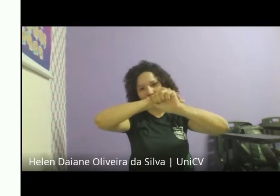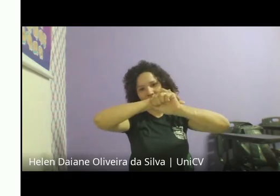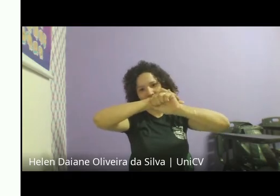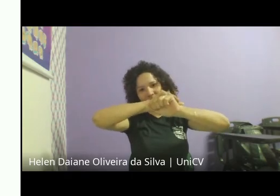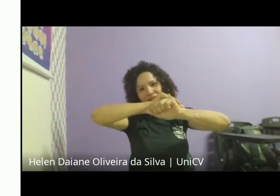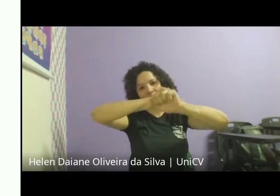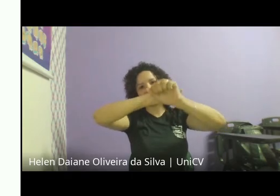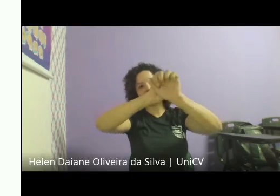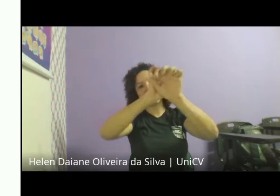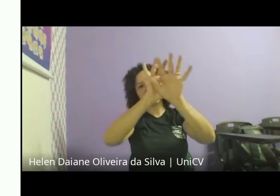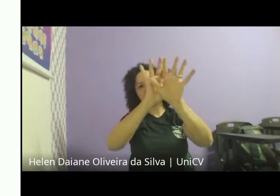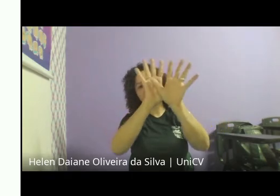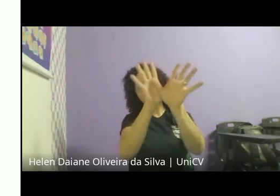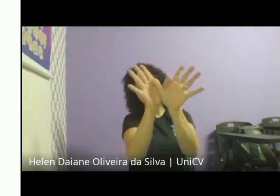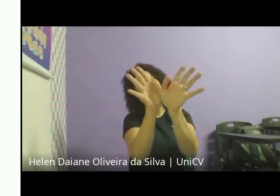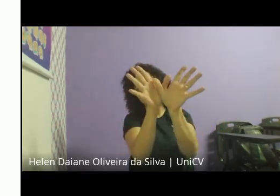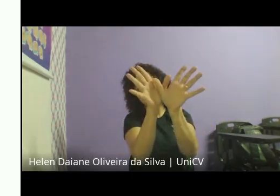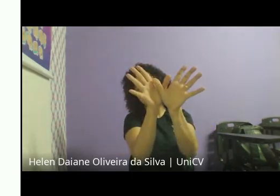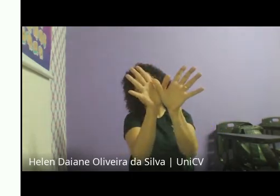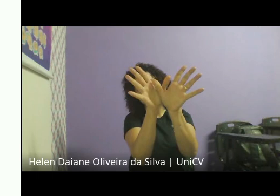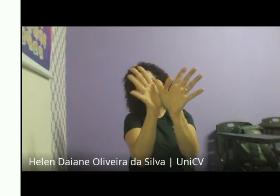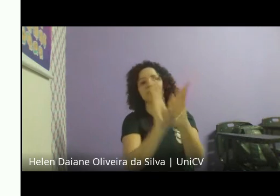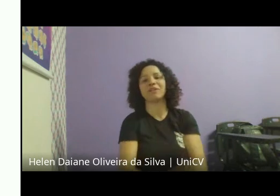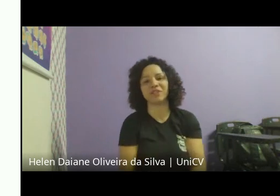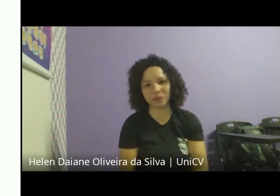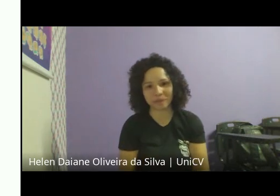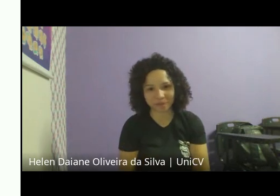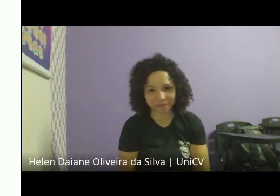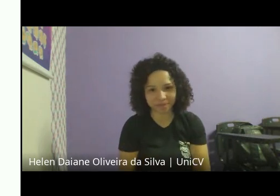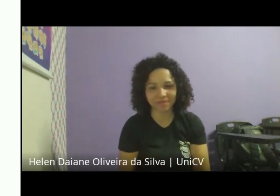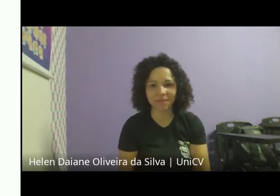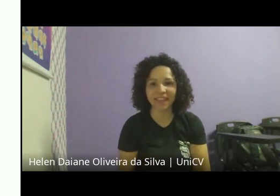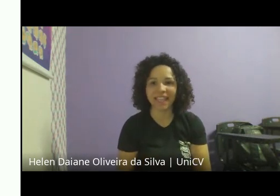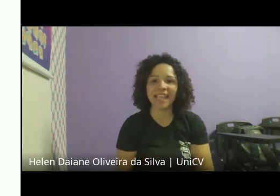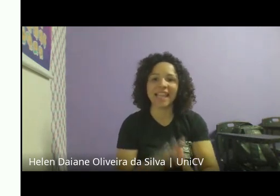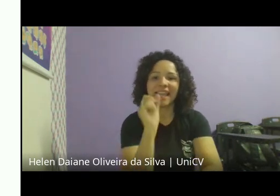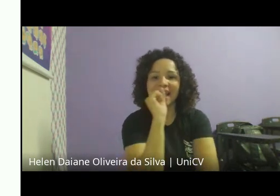fechado o rabinho dele, depois ele abre, tá? Pavão.